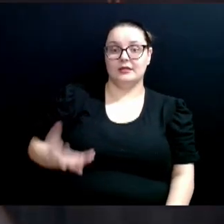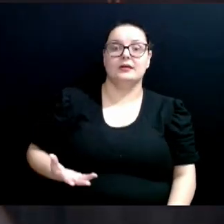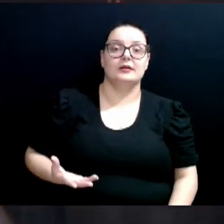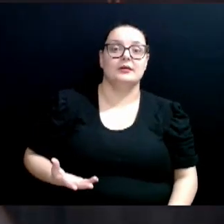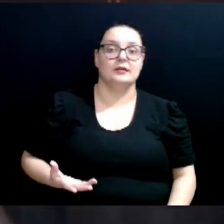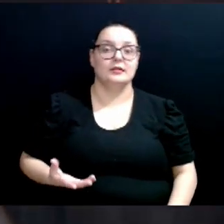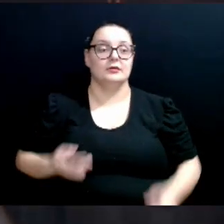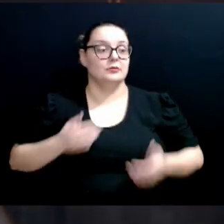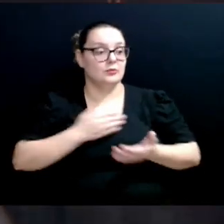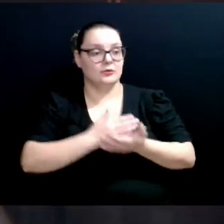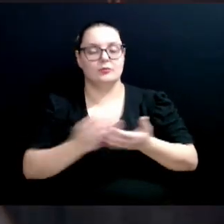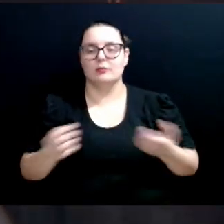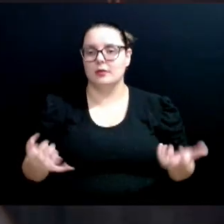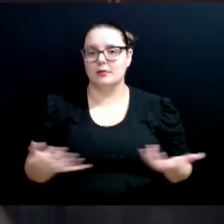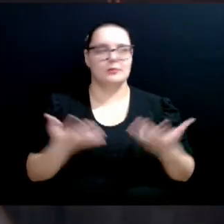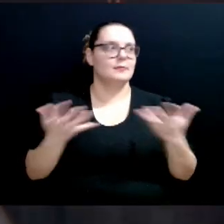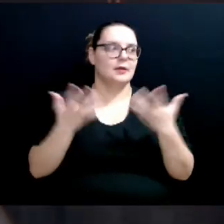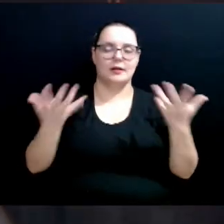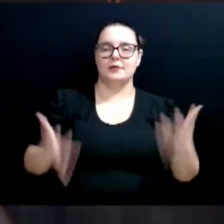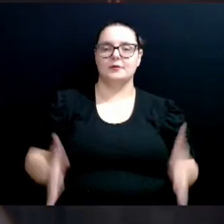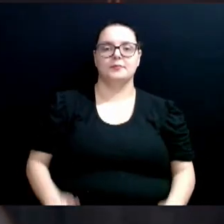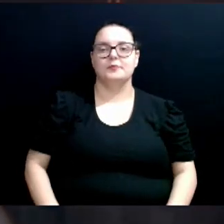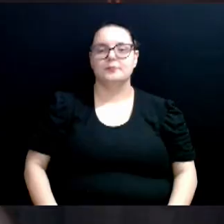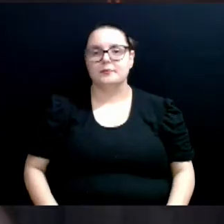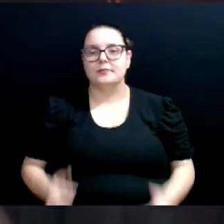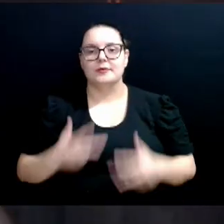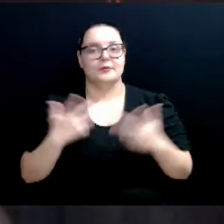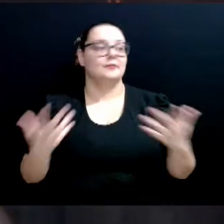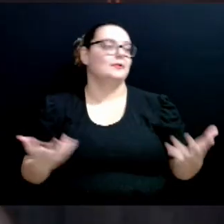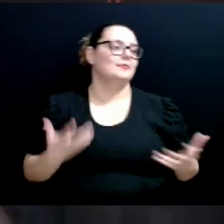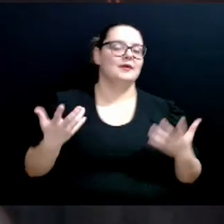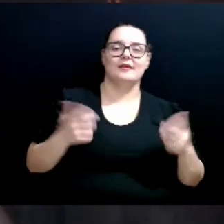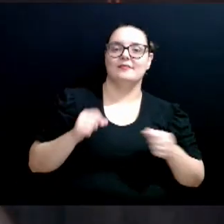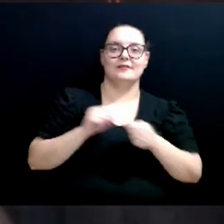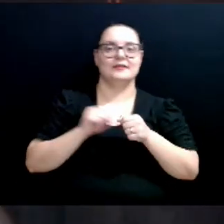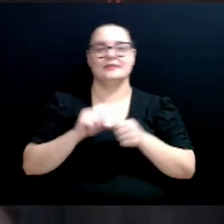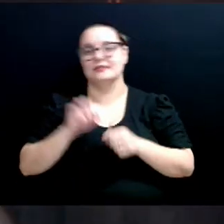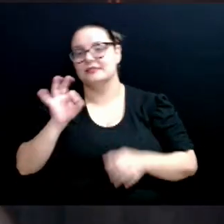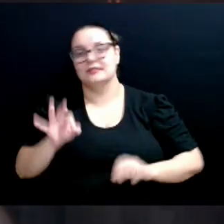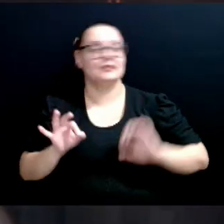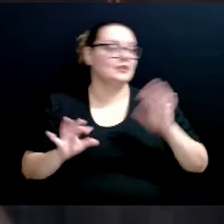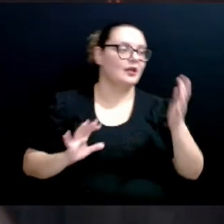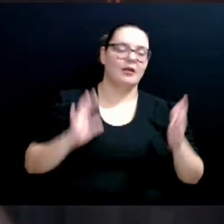início, né? De uma coisa que você fica mais eufórico, de fazer dar certo, de fazer acontecer,